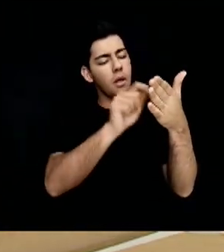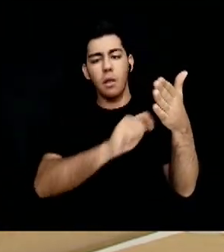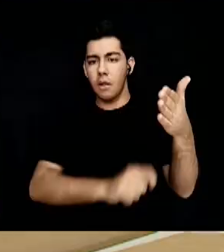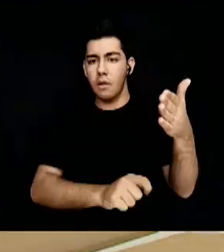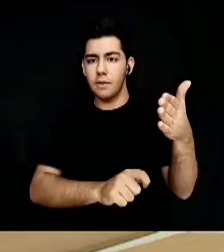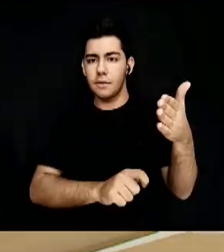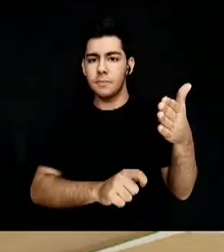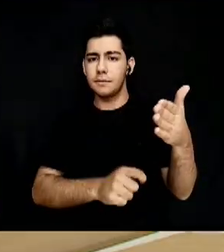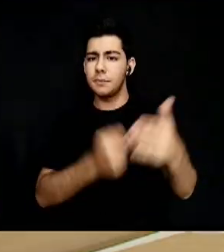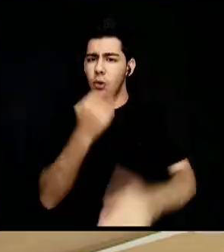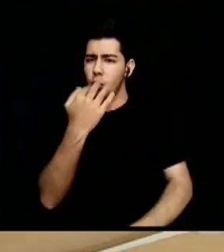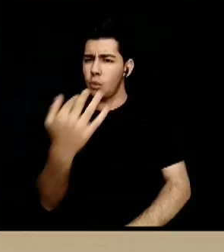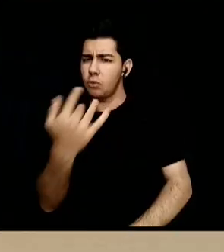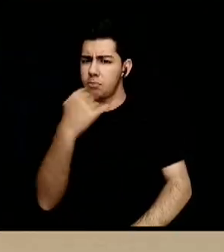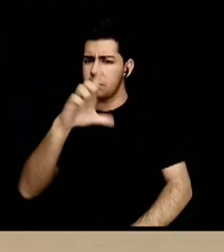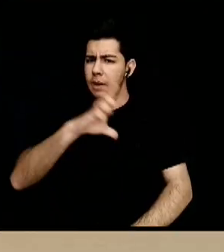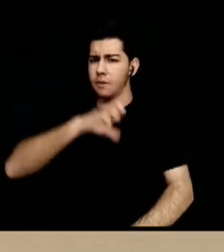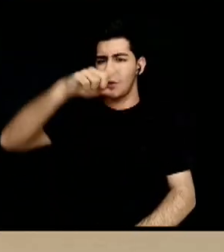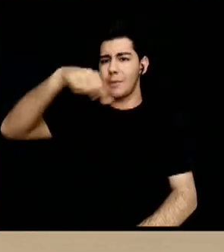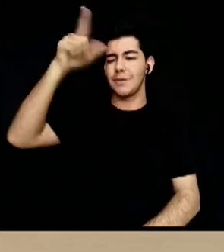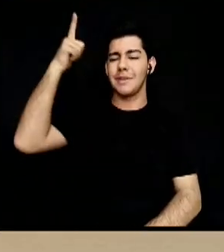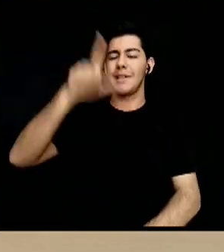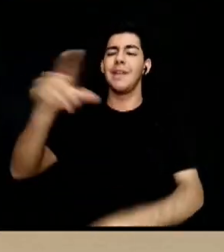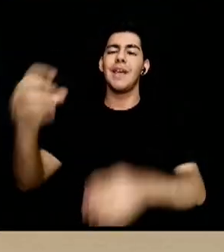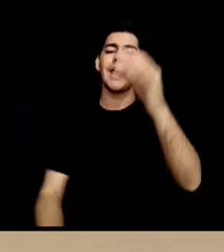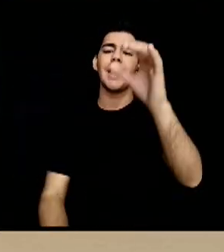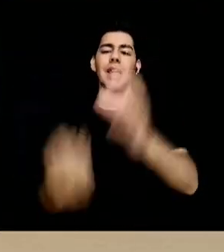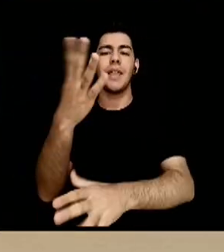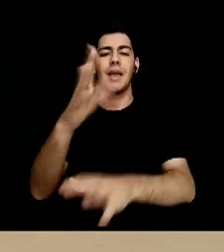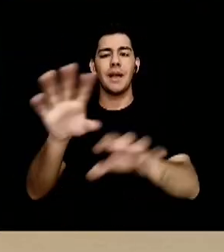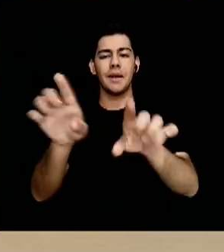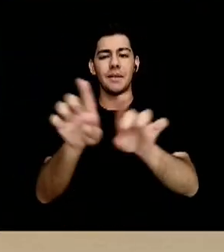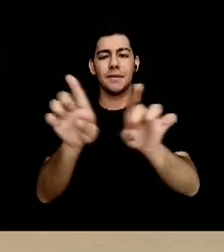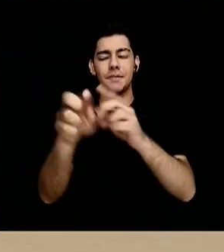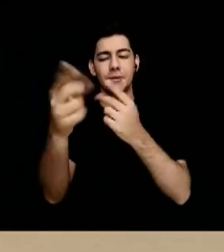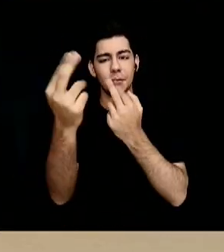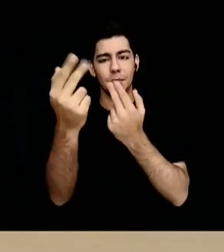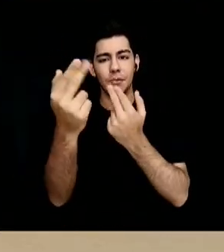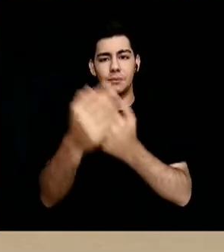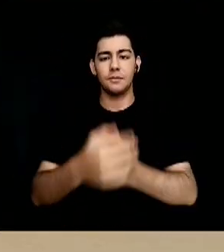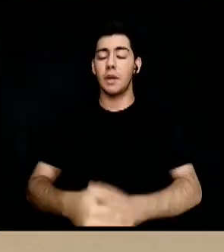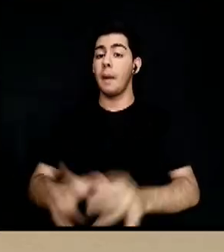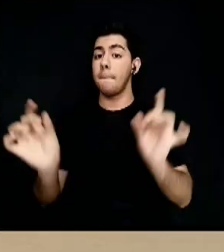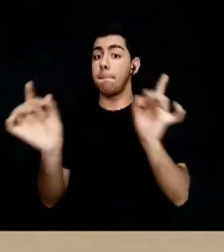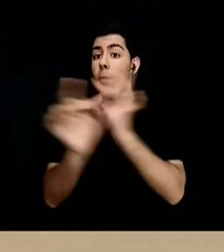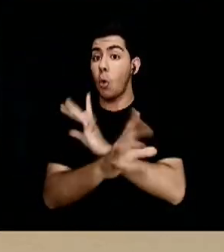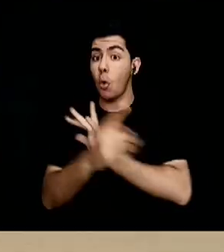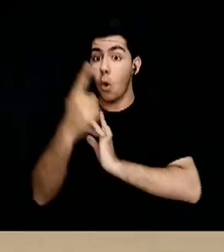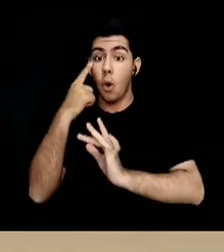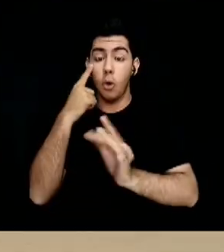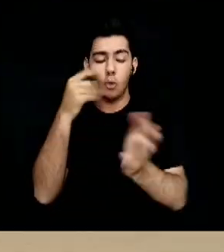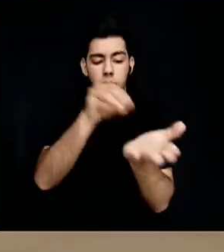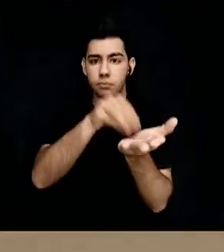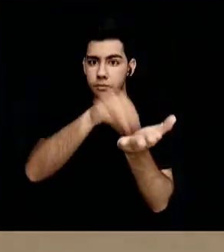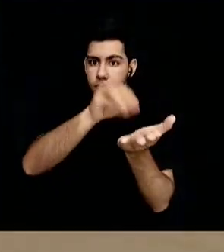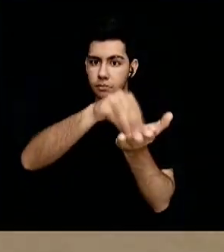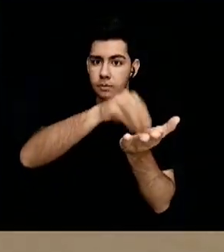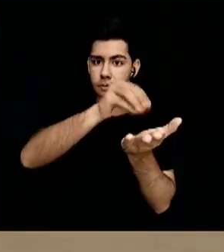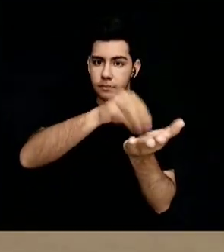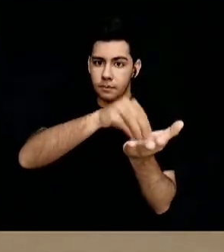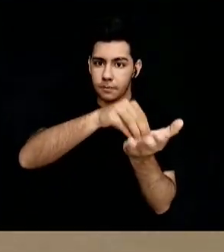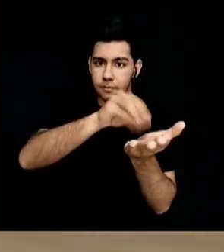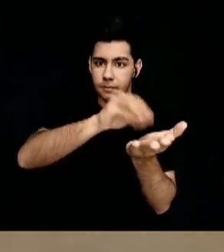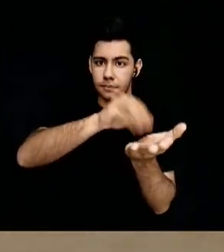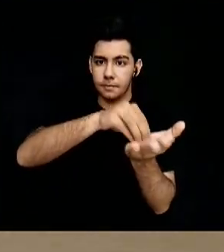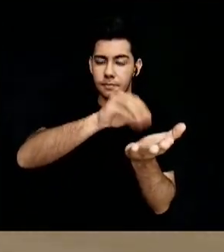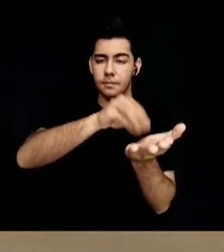consegue criar o seu também, tá? Peguei a tinta aqui, vou tirar o excesso aqui do ladinho, na bandejinha,